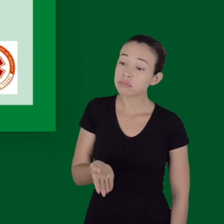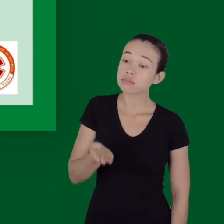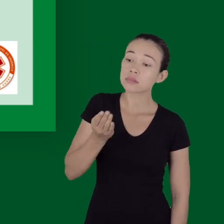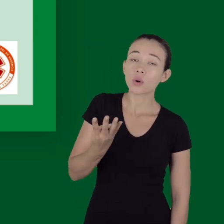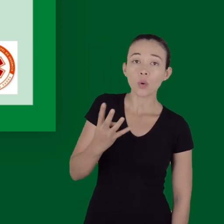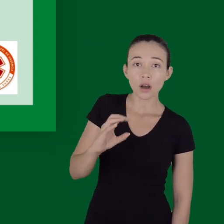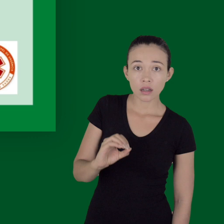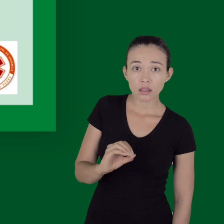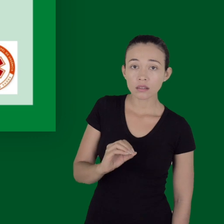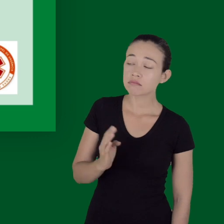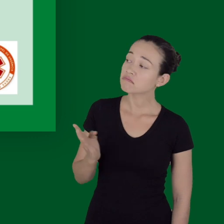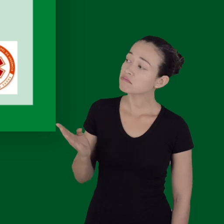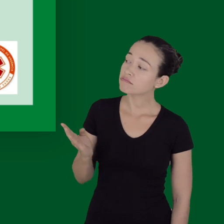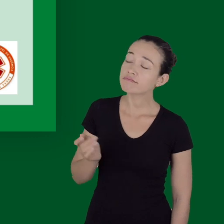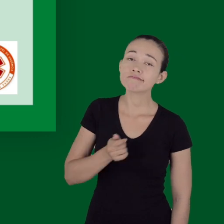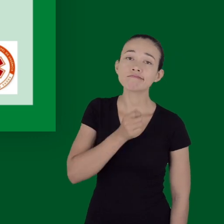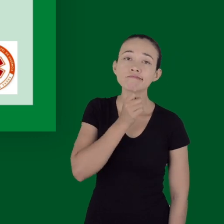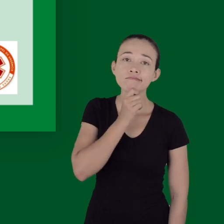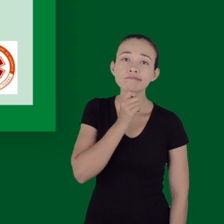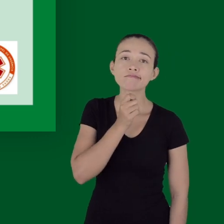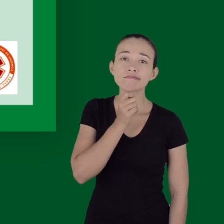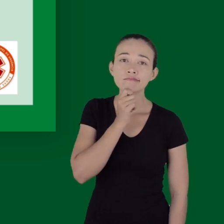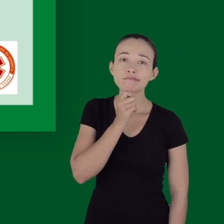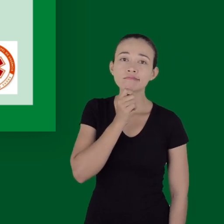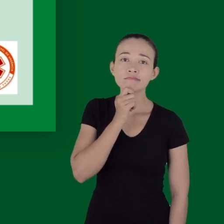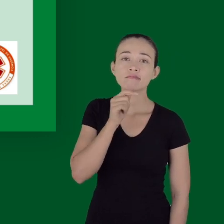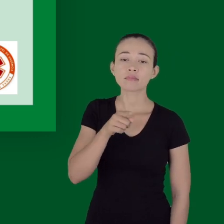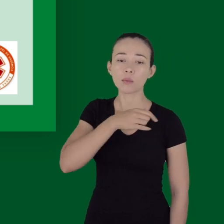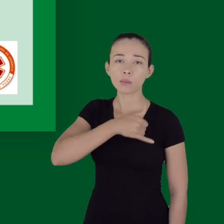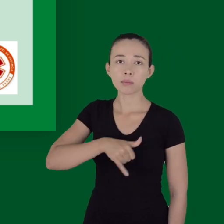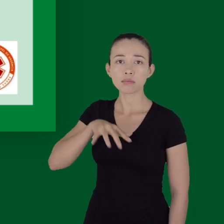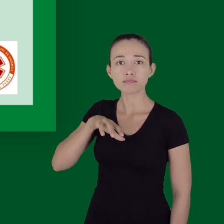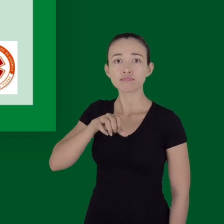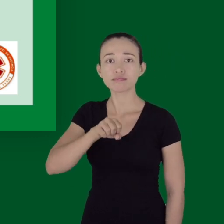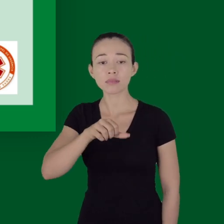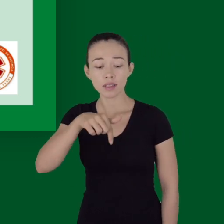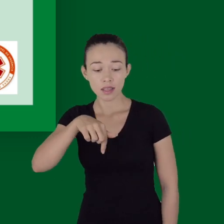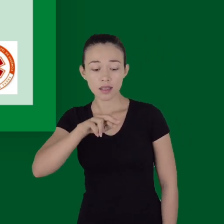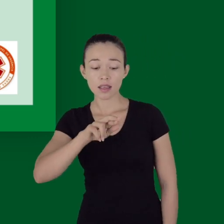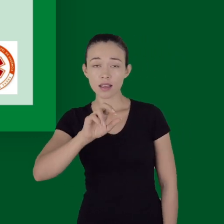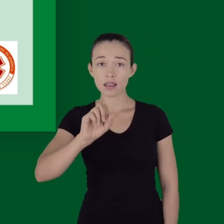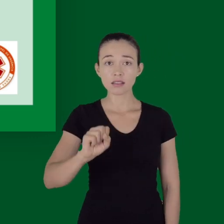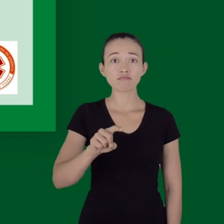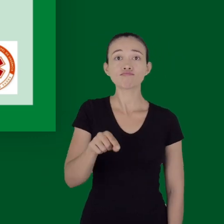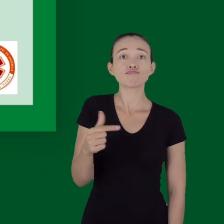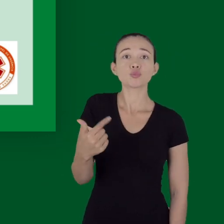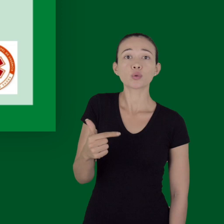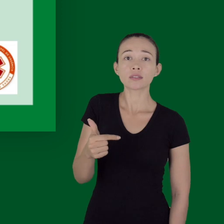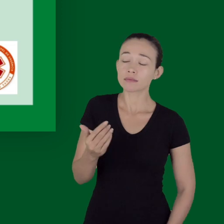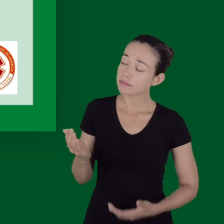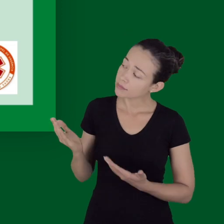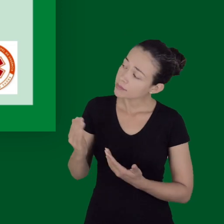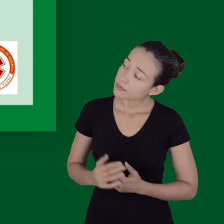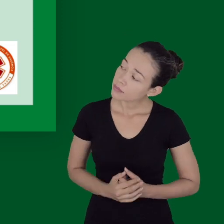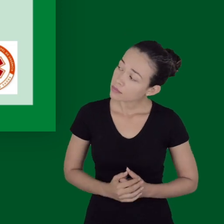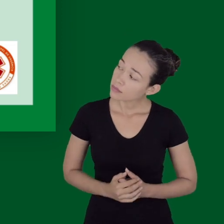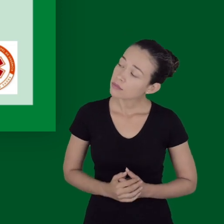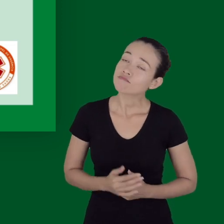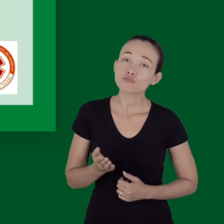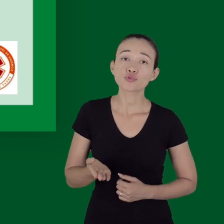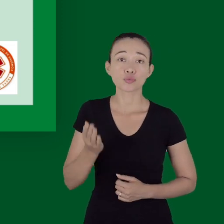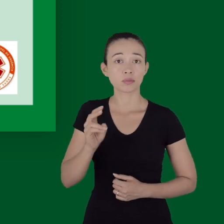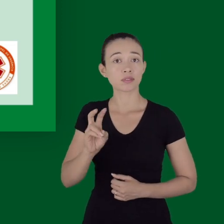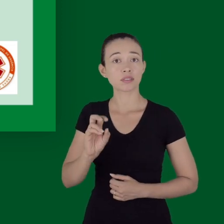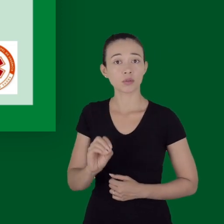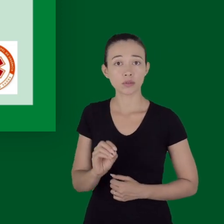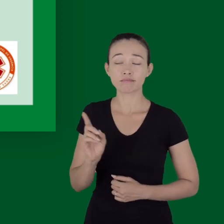sem estimulação. Subo para 40 e mantenho sem estimulação adequada, sem captura, sem um QRS formado após a